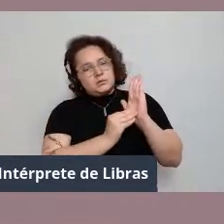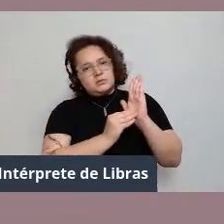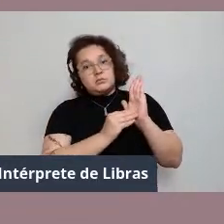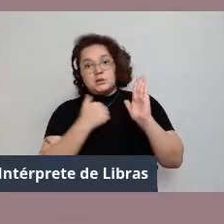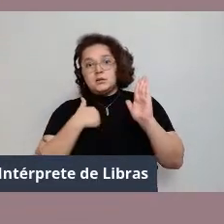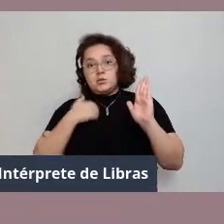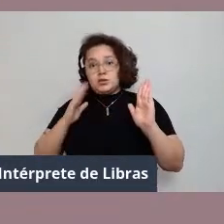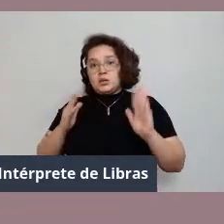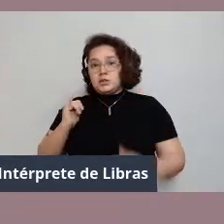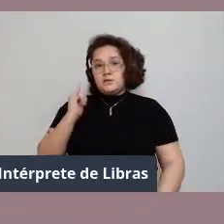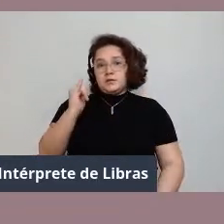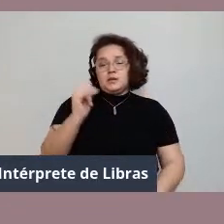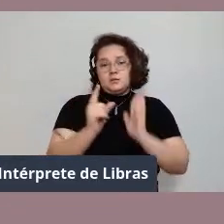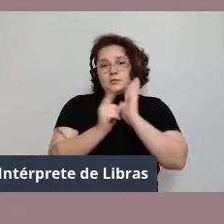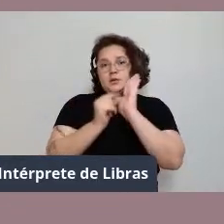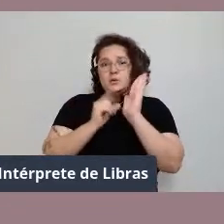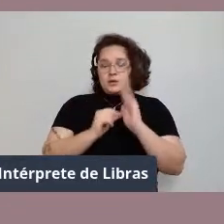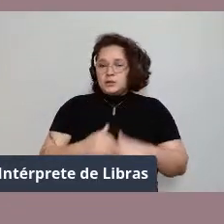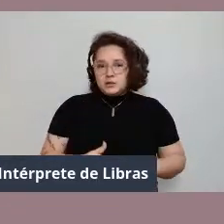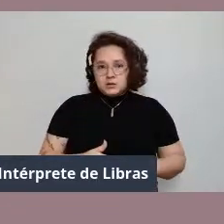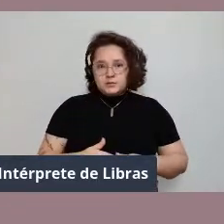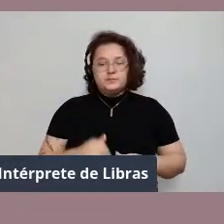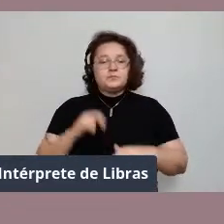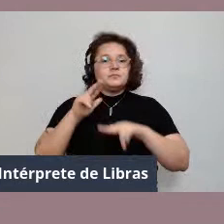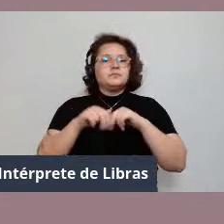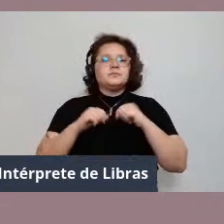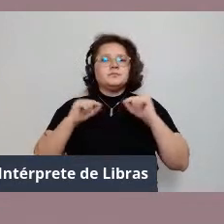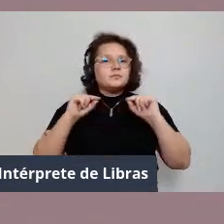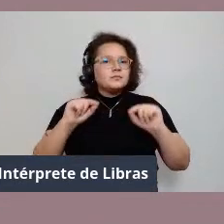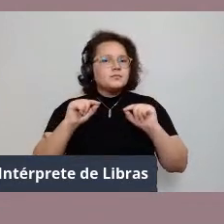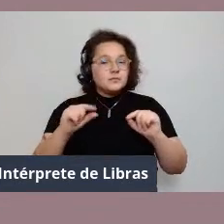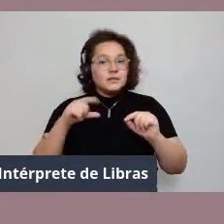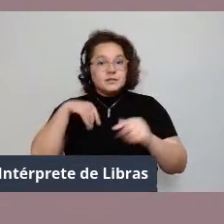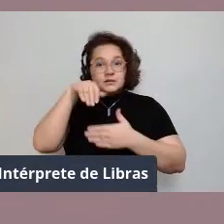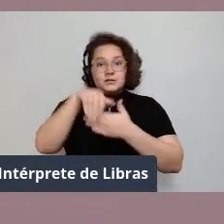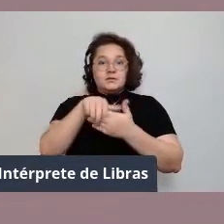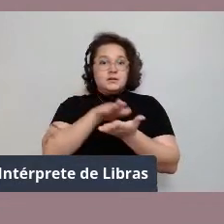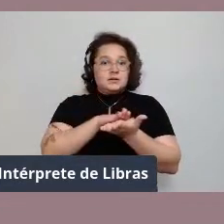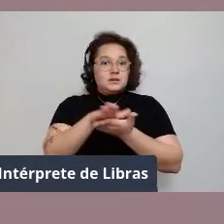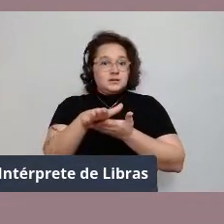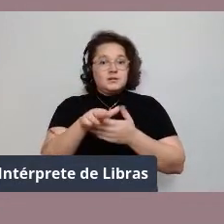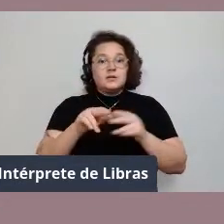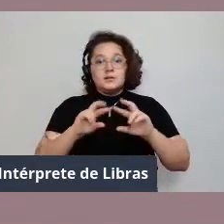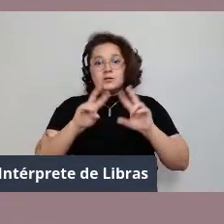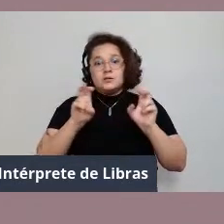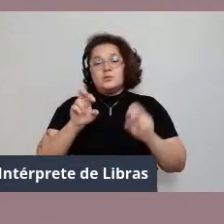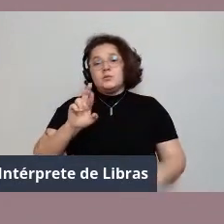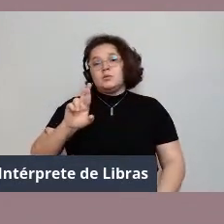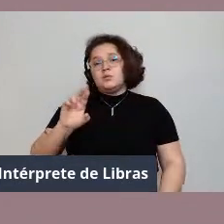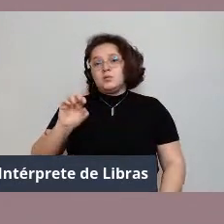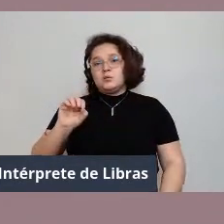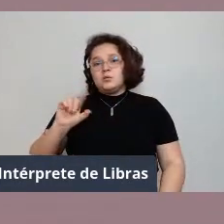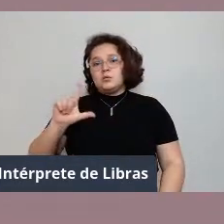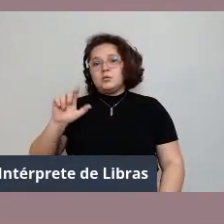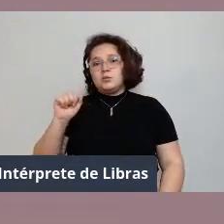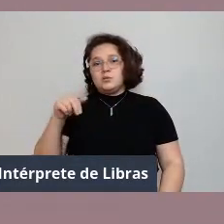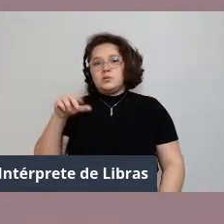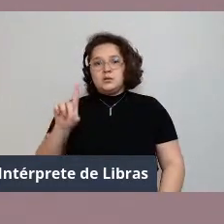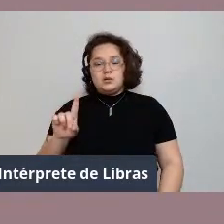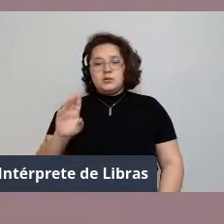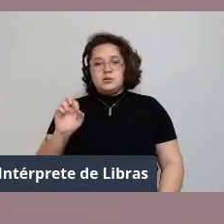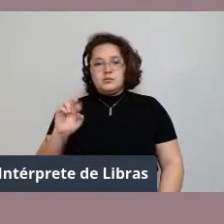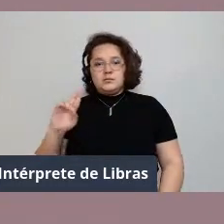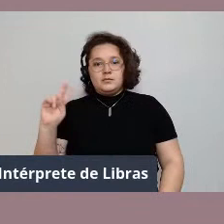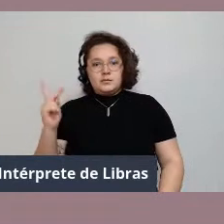em meu artigo, a propósito do então recentíssimo lançamento de Roland Barthes par Roland Barthes, na